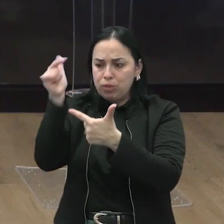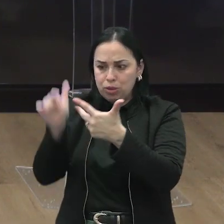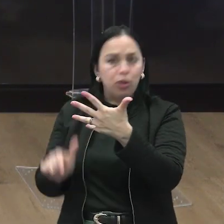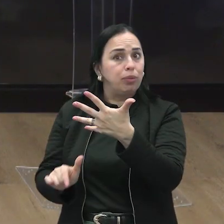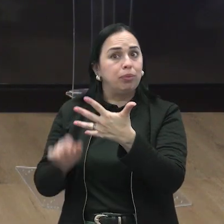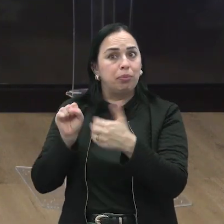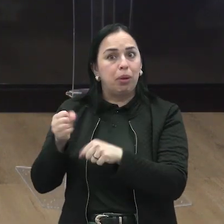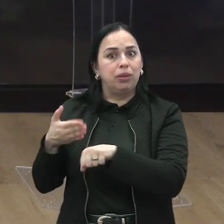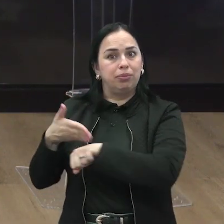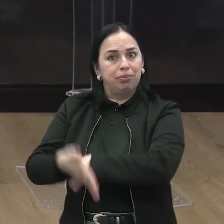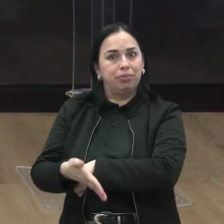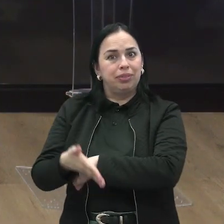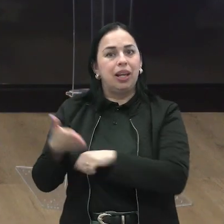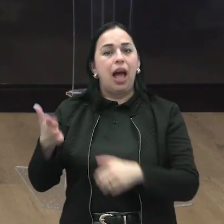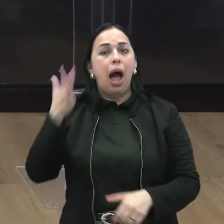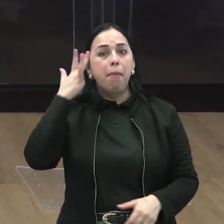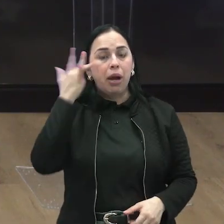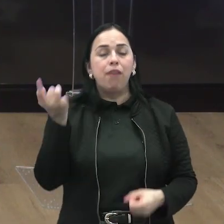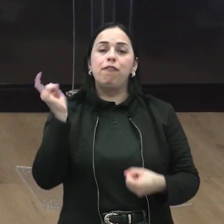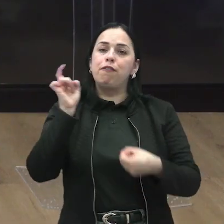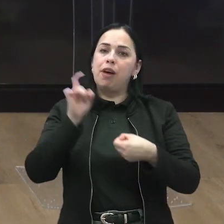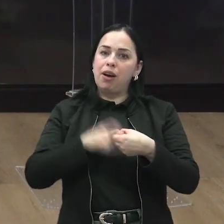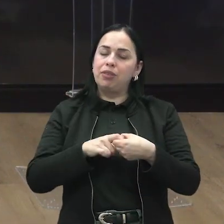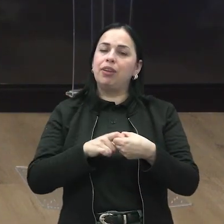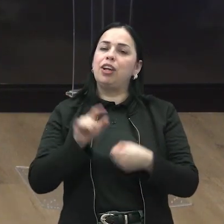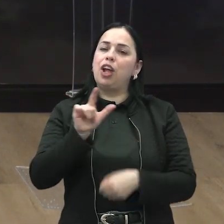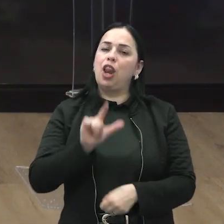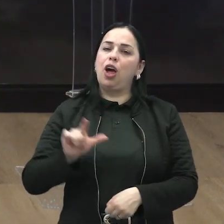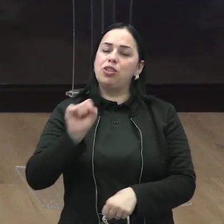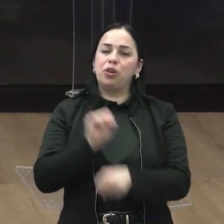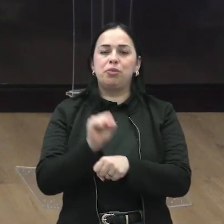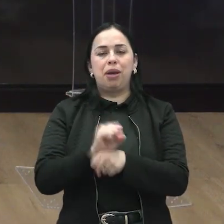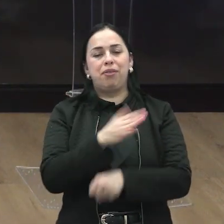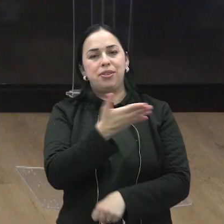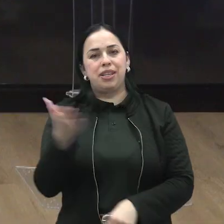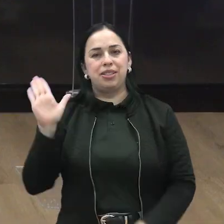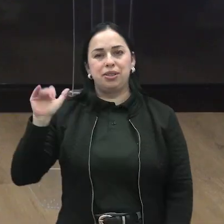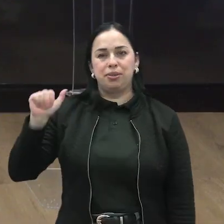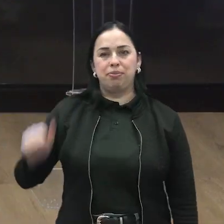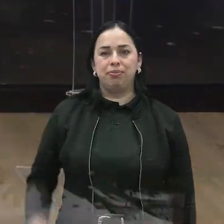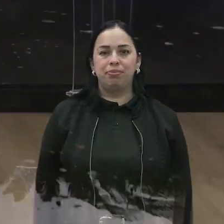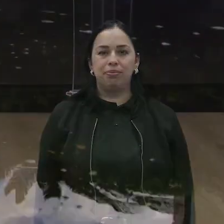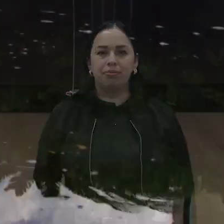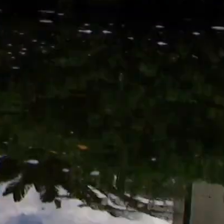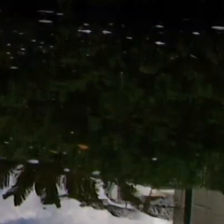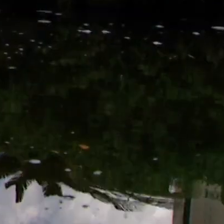conteúdo, é só acessar. Amanhã estaremos de volta e, claro, eu espero por você. Até lá!